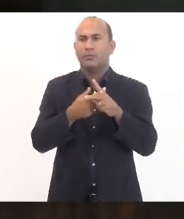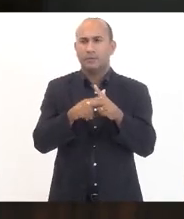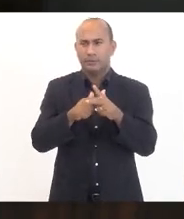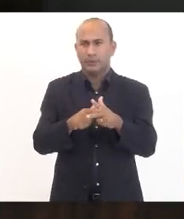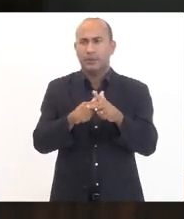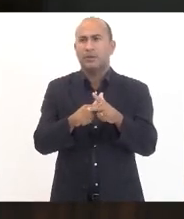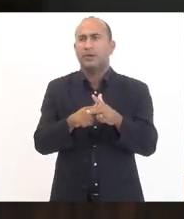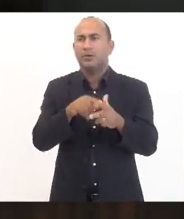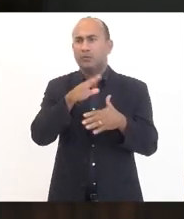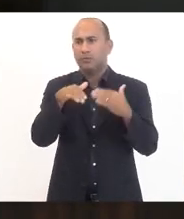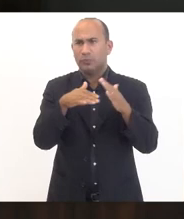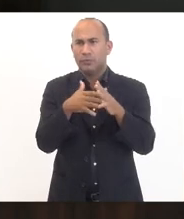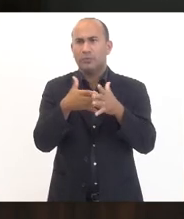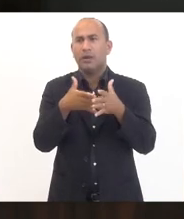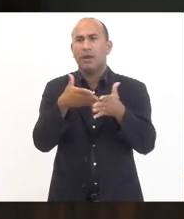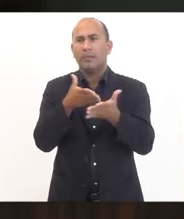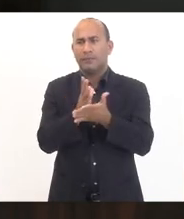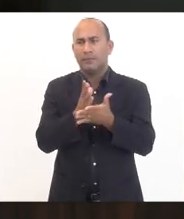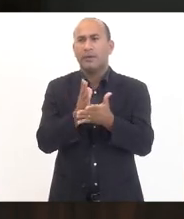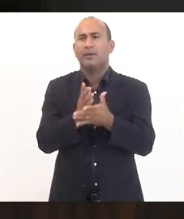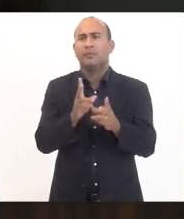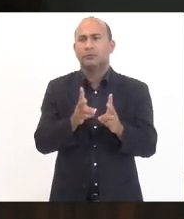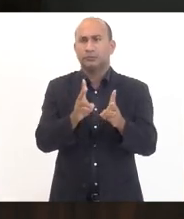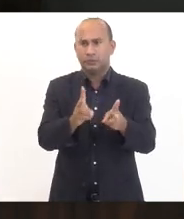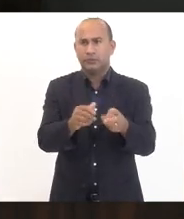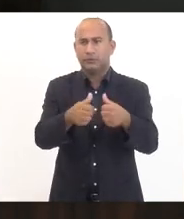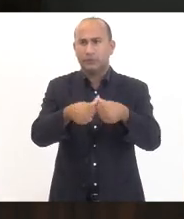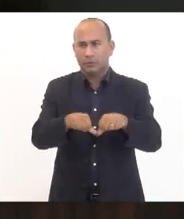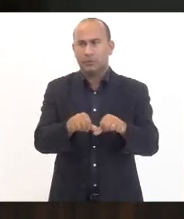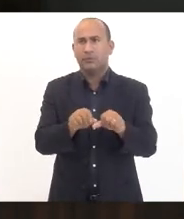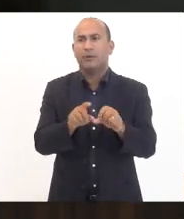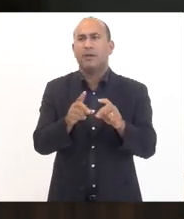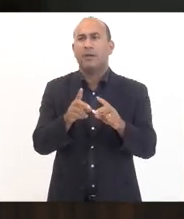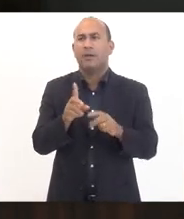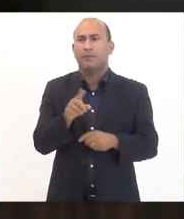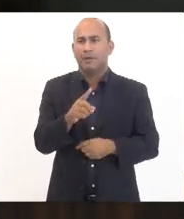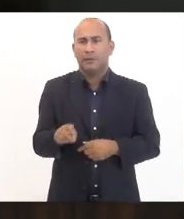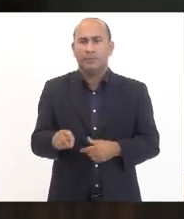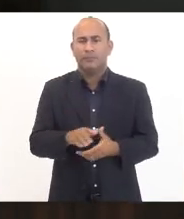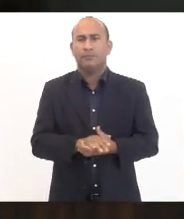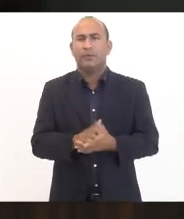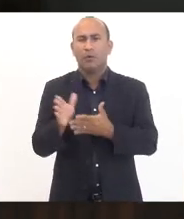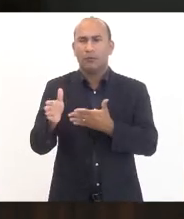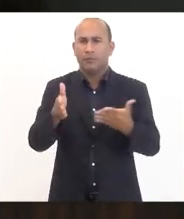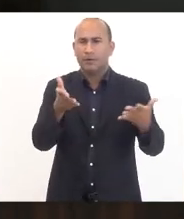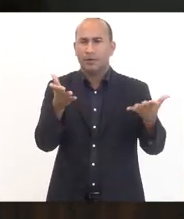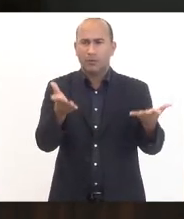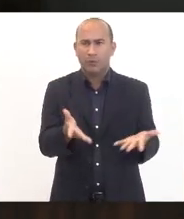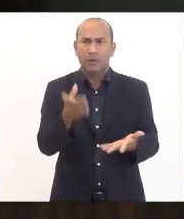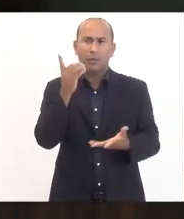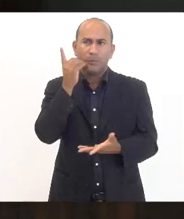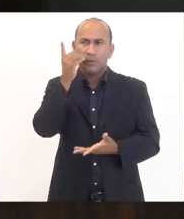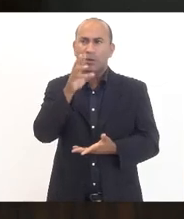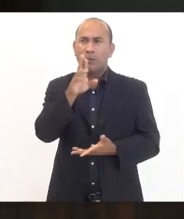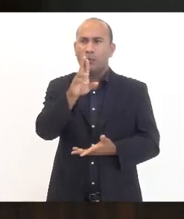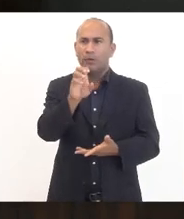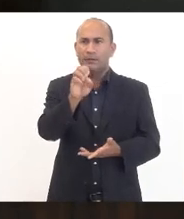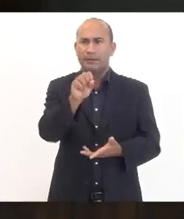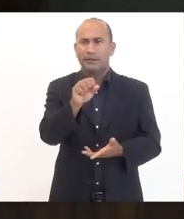Os senhores que aprovam, permaneçam como estão, aprovado, mantido os vetos. Convido agora o deputado Rosenberg